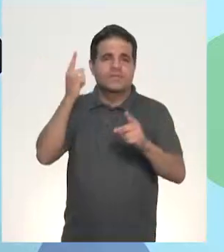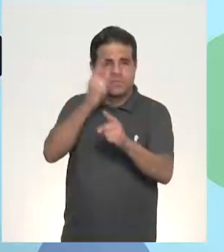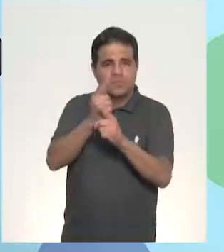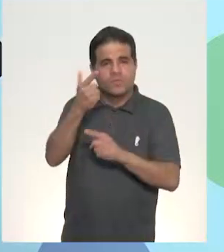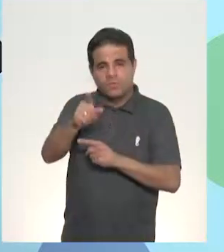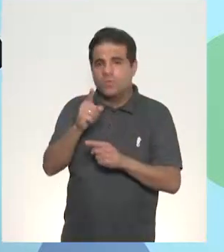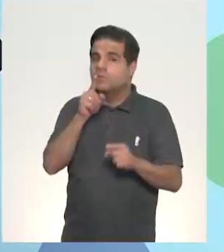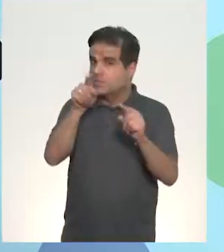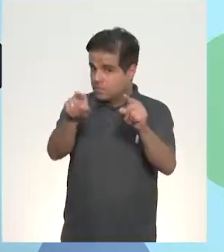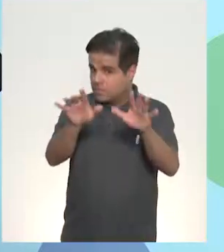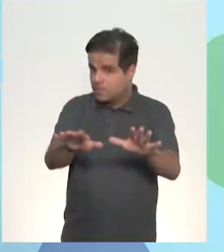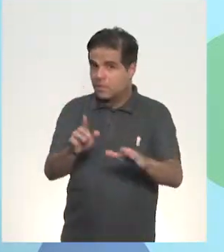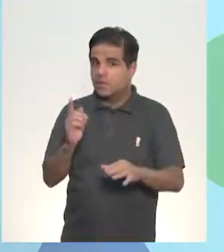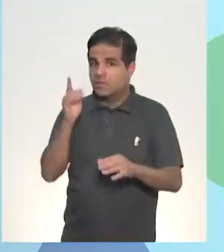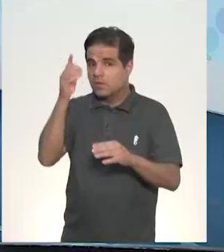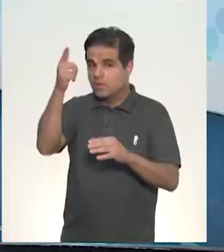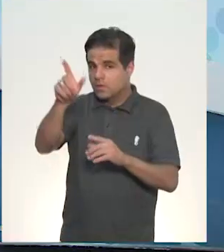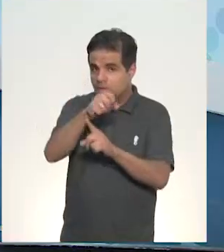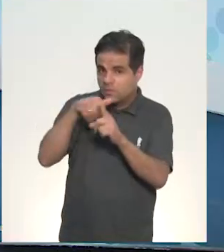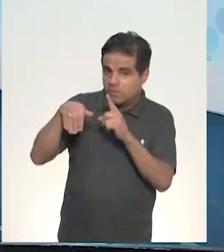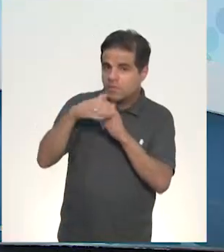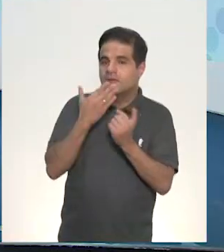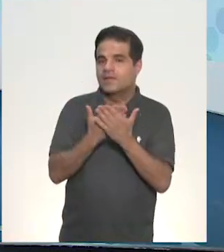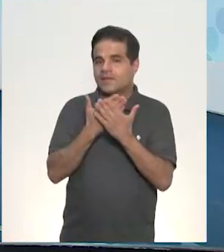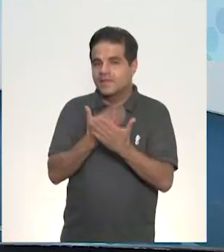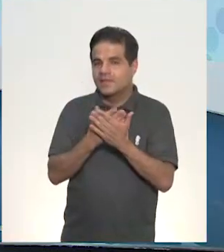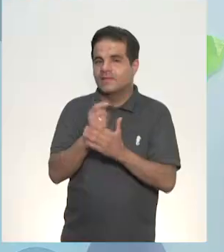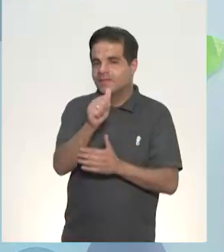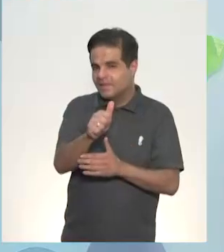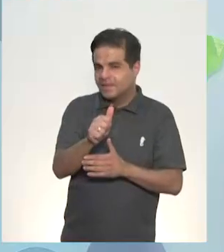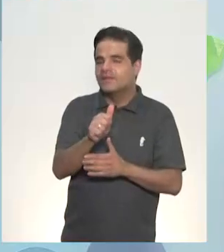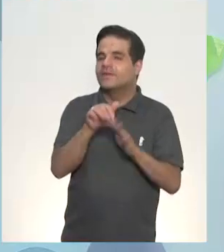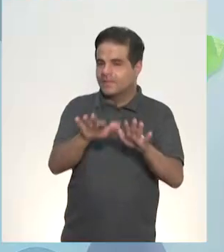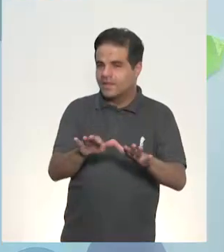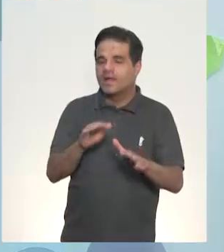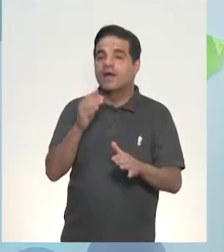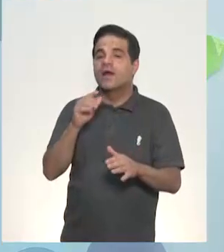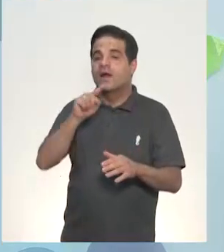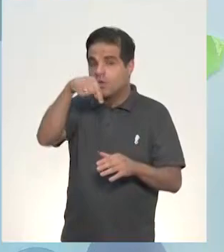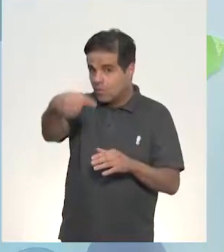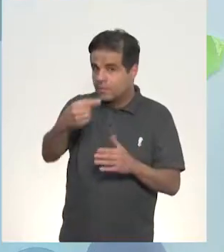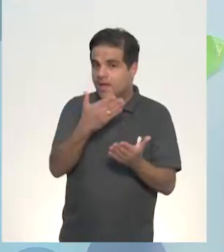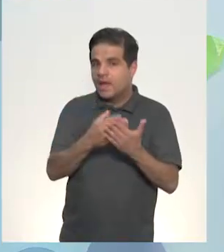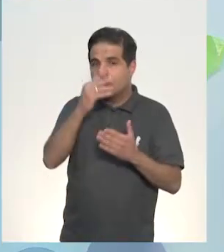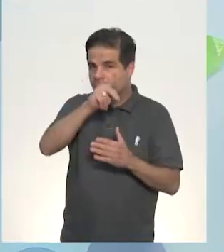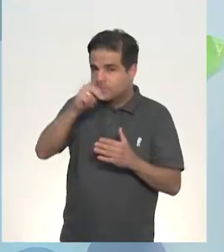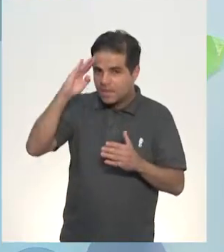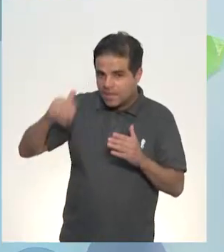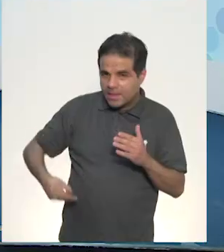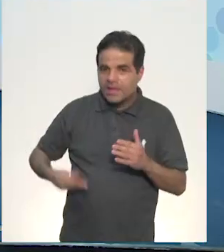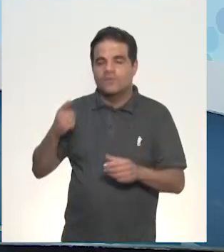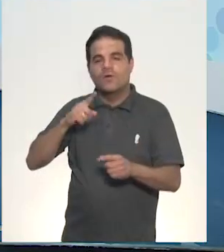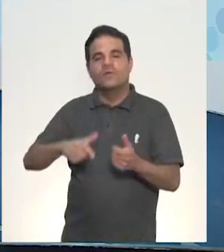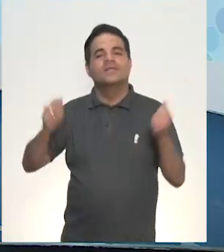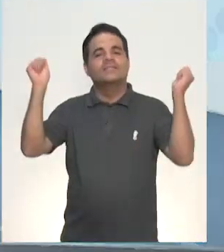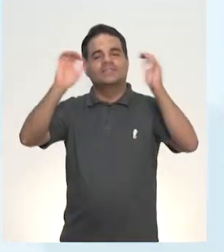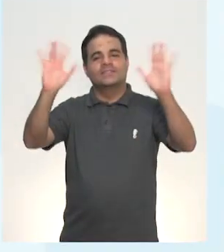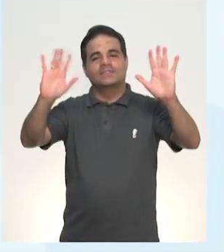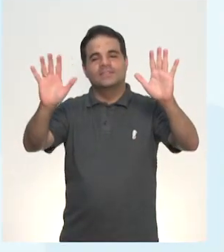aula. Fiquem aí que eu tô indo lá para a aula de Ela vai Sociologia. fugindo para a Sociologia. A próxima aula, a professora Tayana está de volta. Um grande abraço, tchau, tchau, valeu!